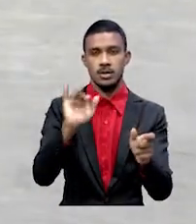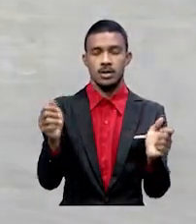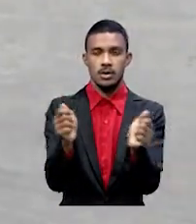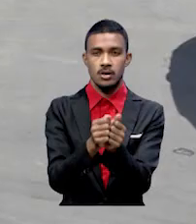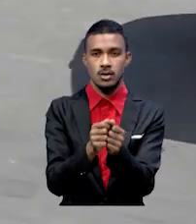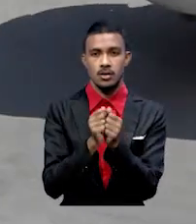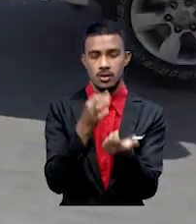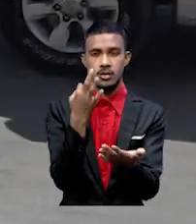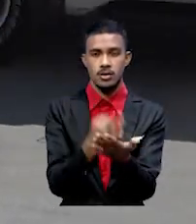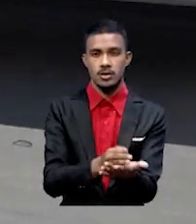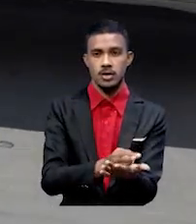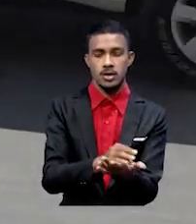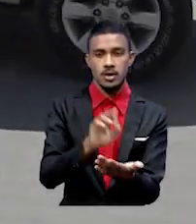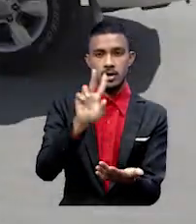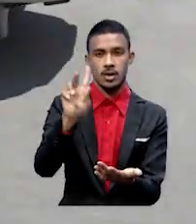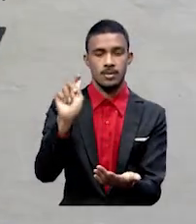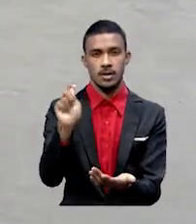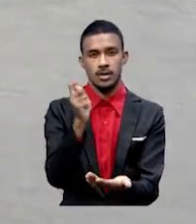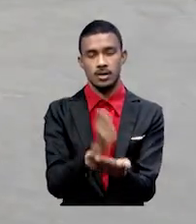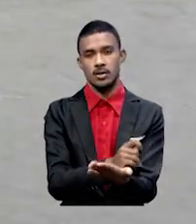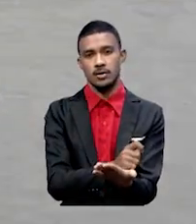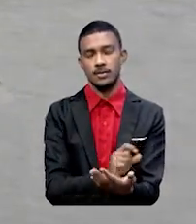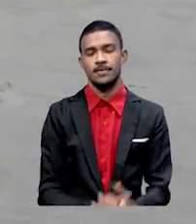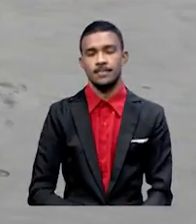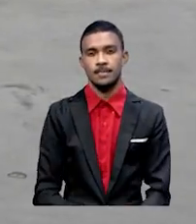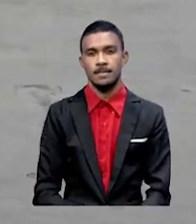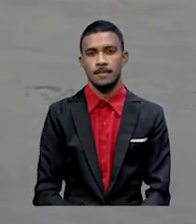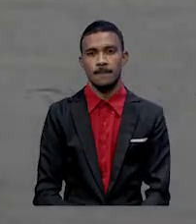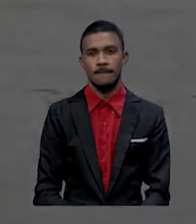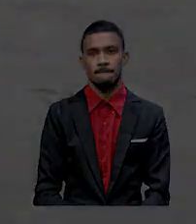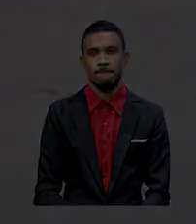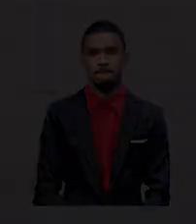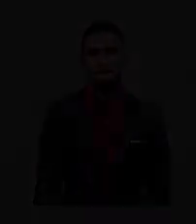total dólar americano Tokonida. Adérito Simenes, bem-vindo a Simenes GMN.